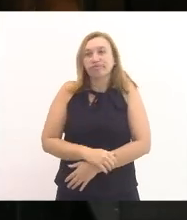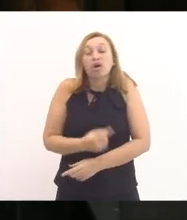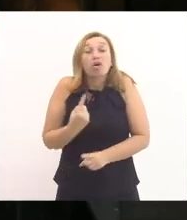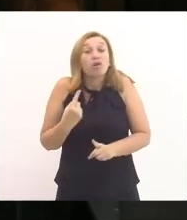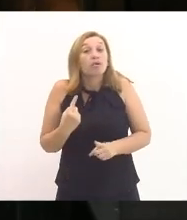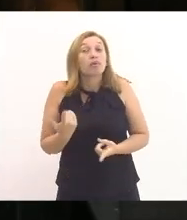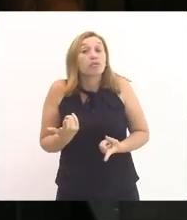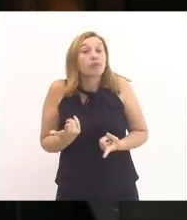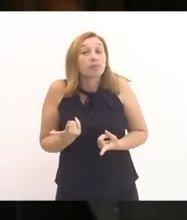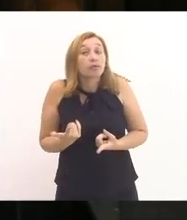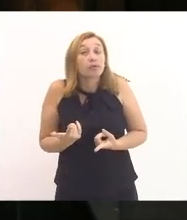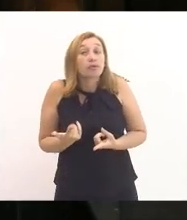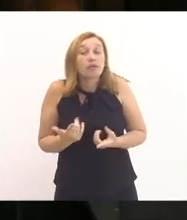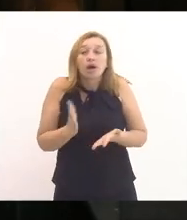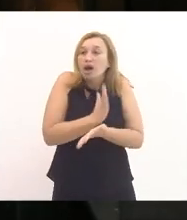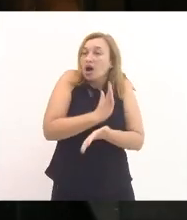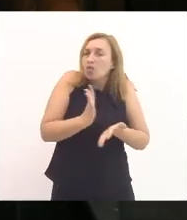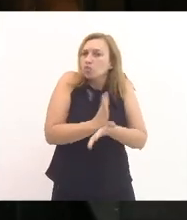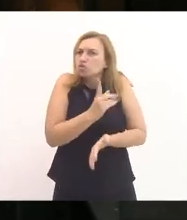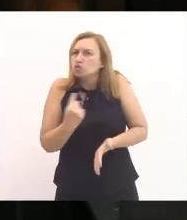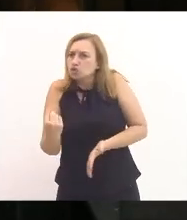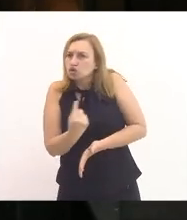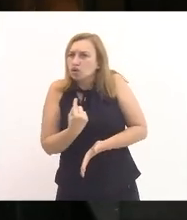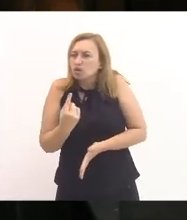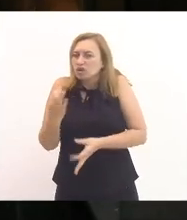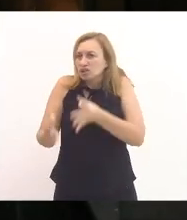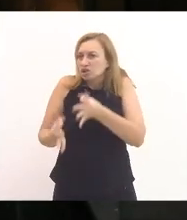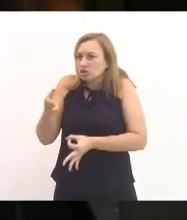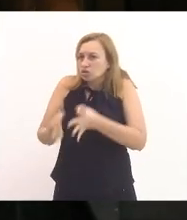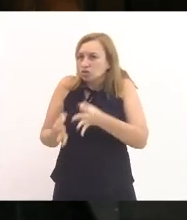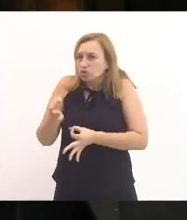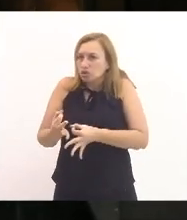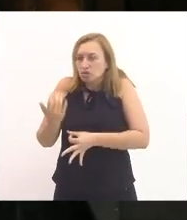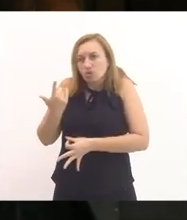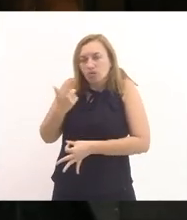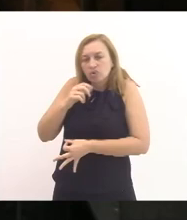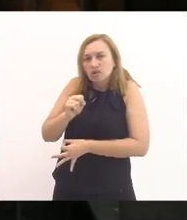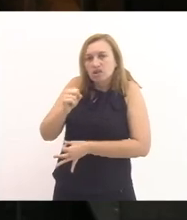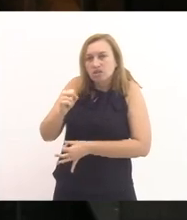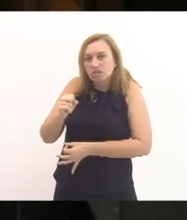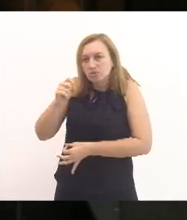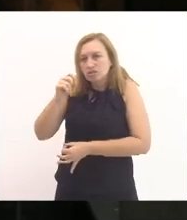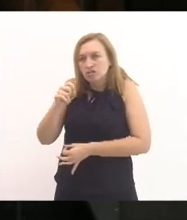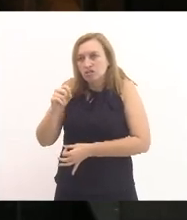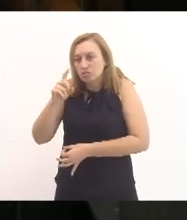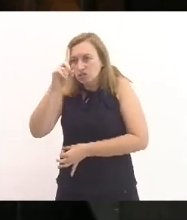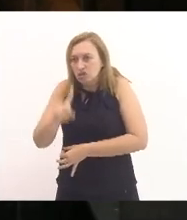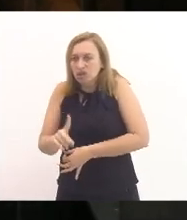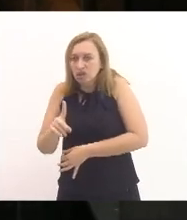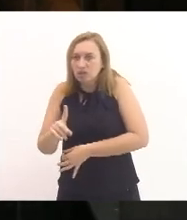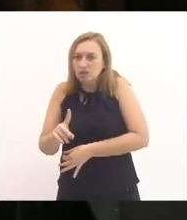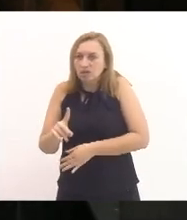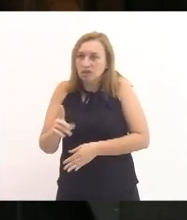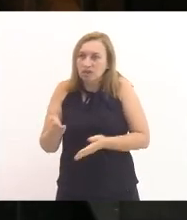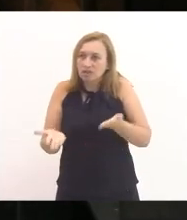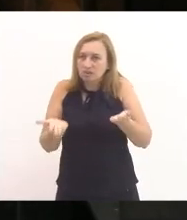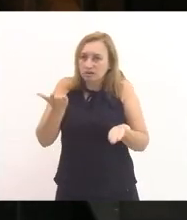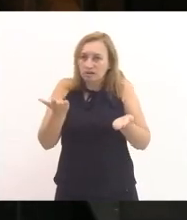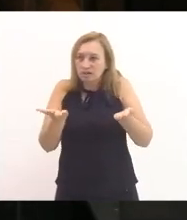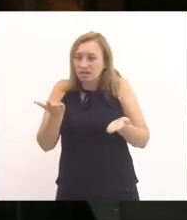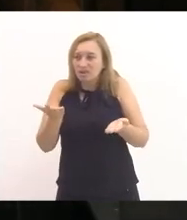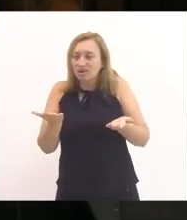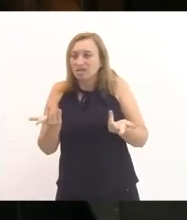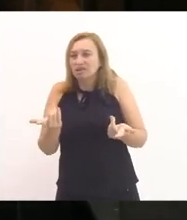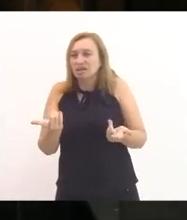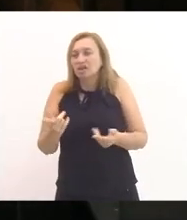e Por conseguinte Alguns de nós estão indo a justiça estão ganhando esse direito está frio da isonomia Por que uns têm